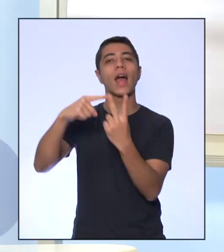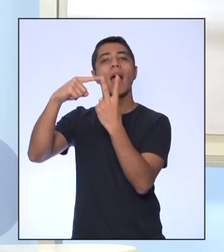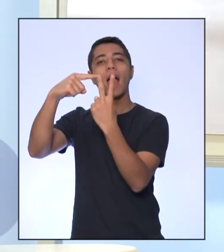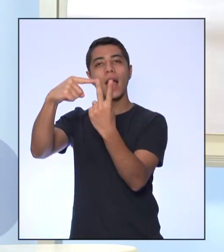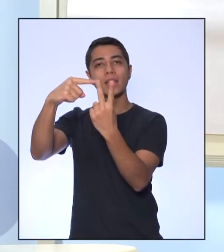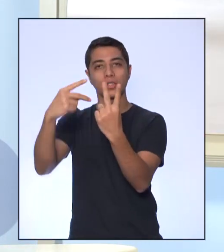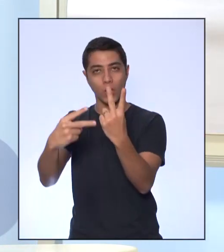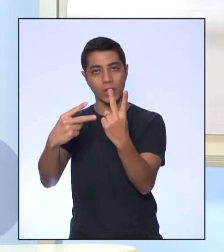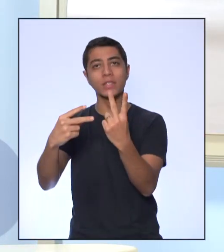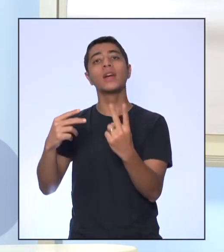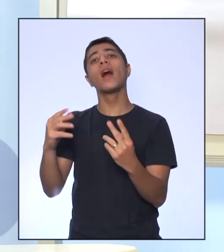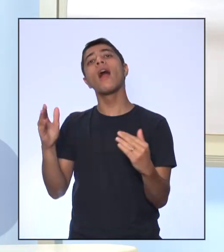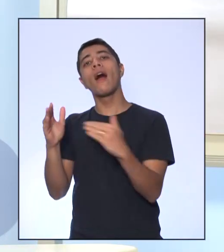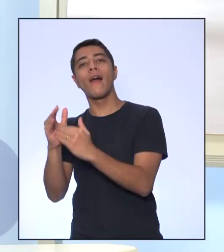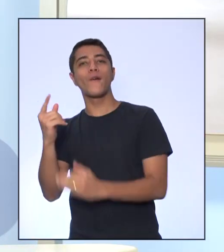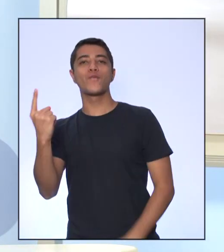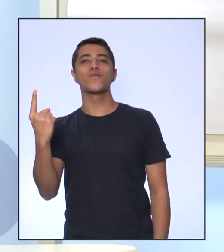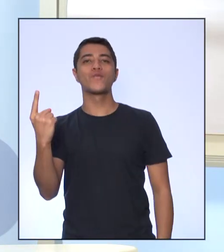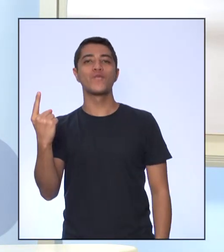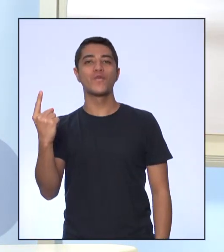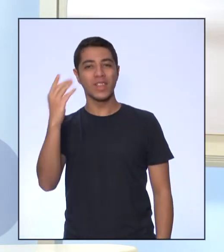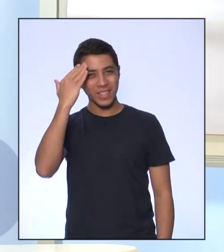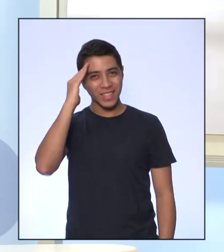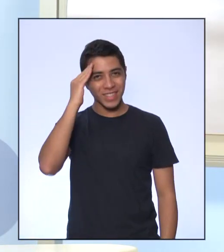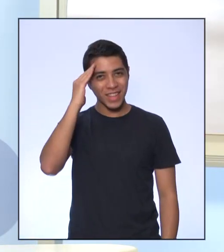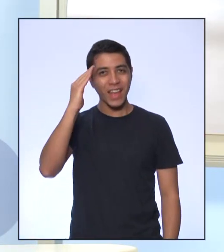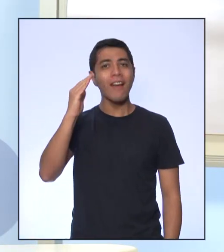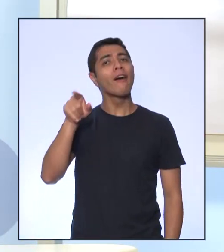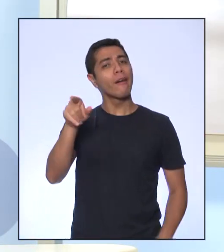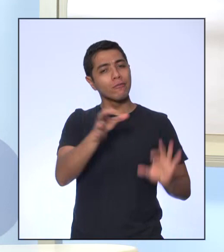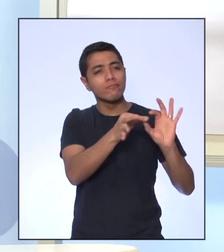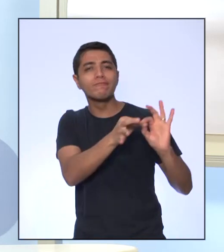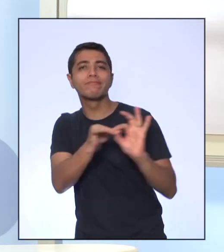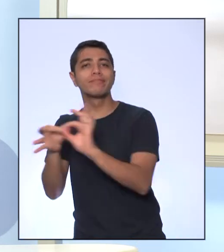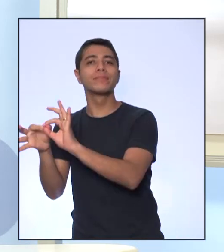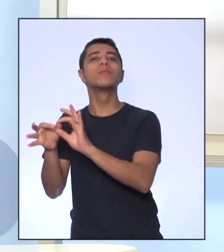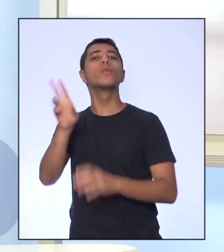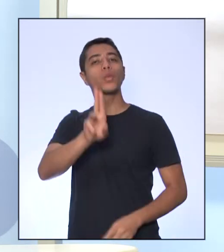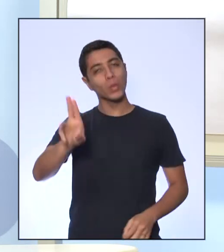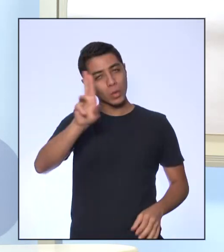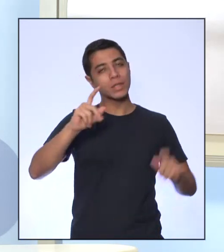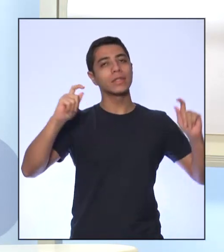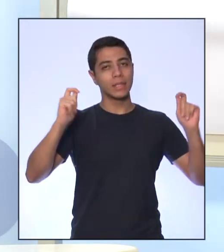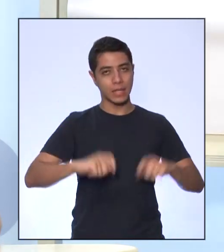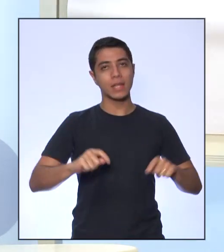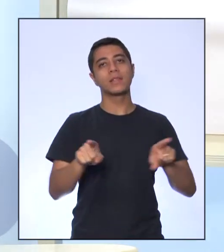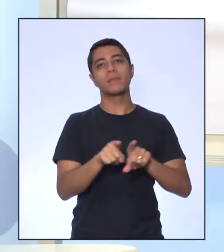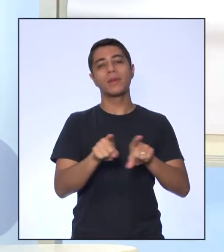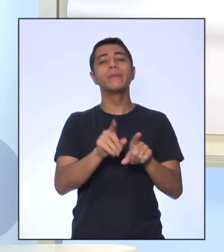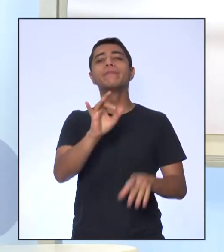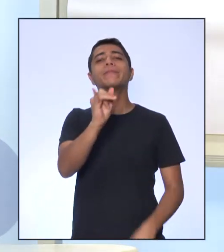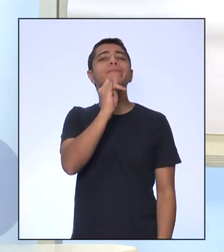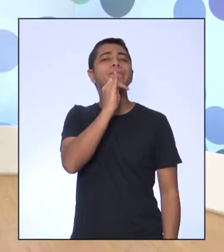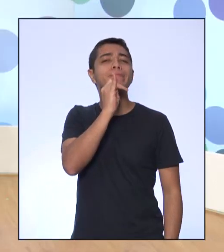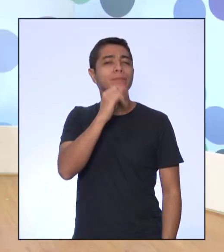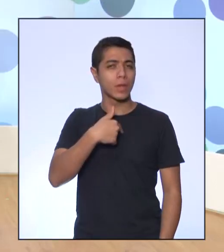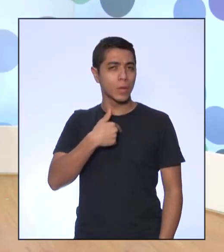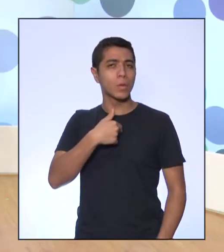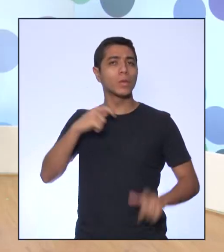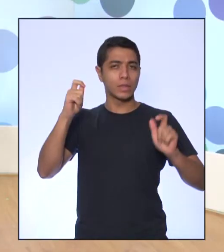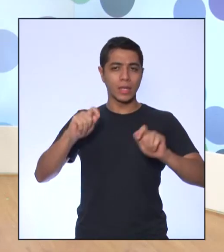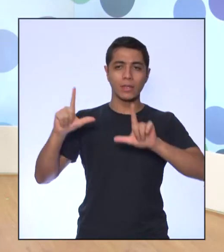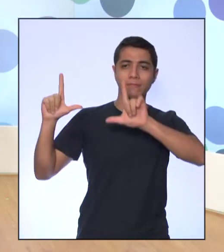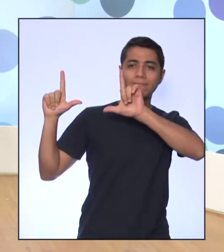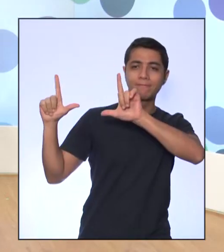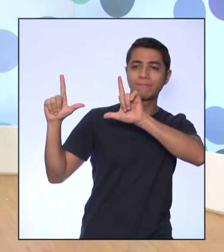né então essa ideia do correspondente também serve para isso ou seja se eu escrever da seguinte forma